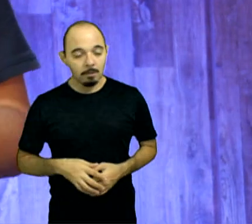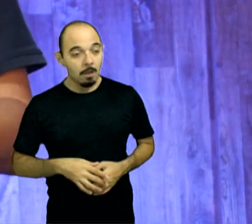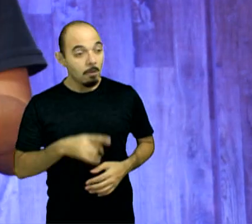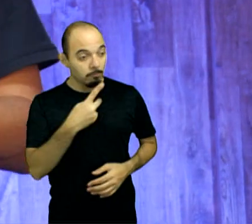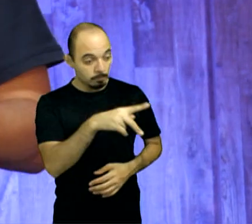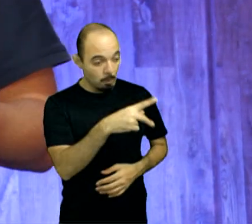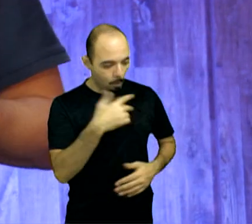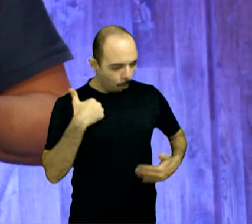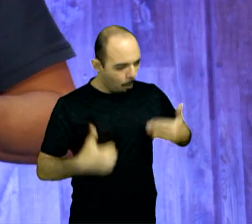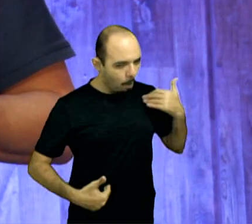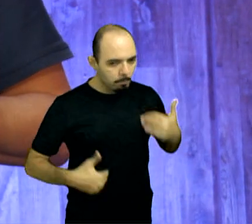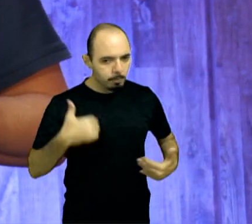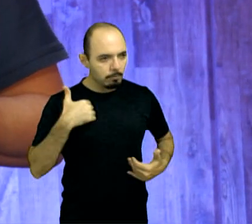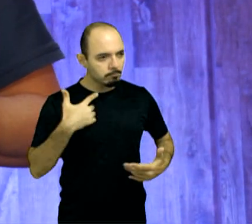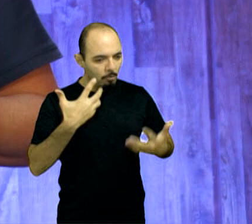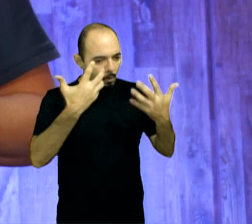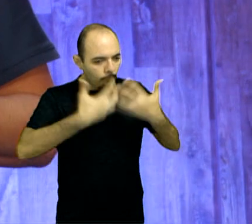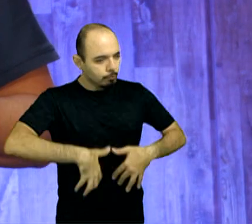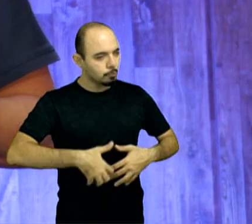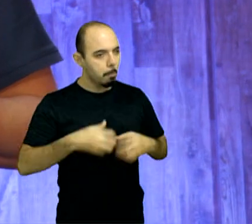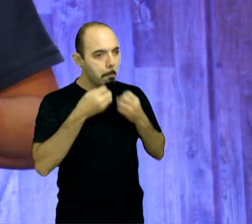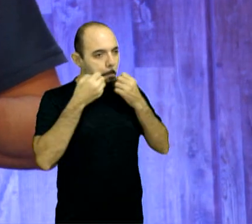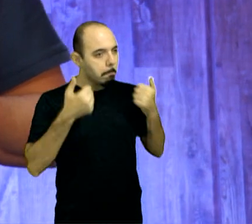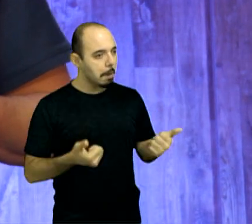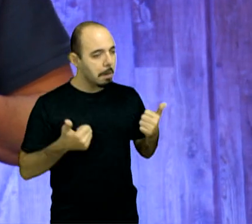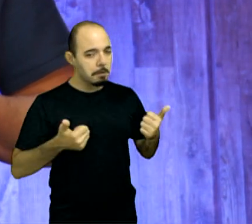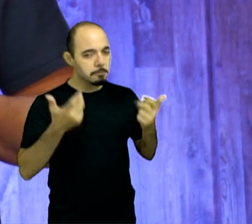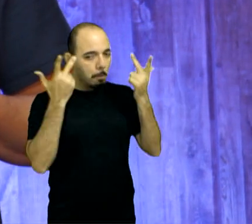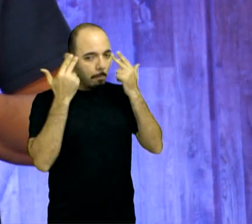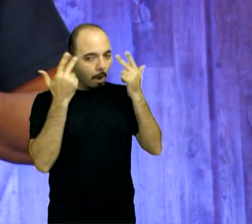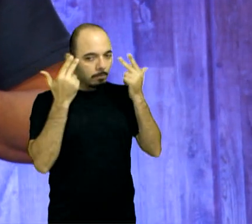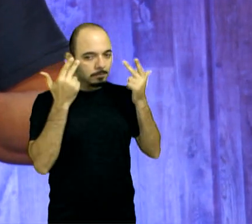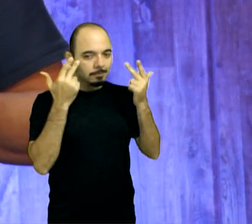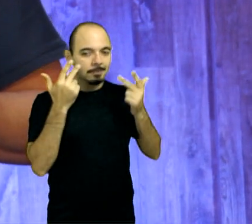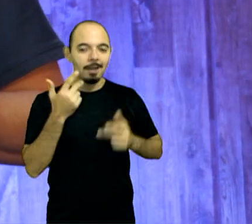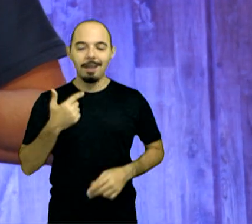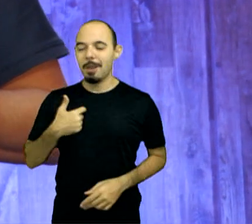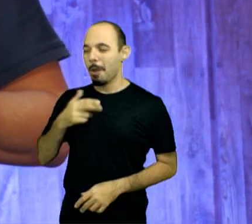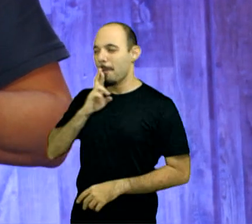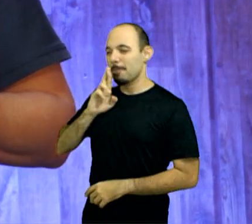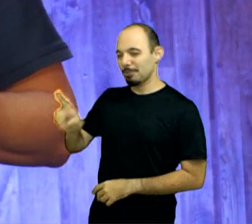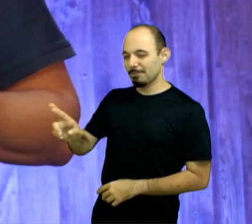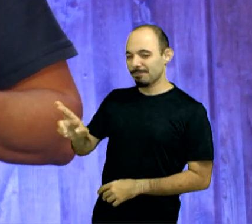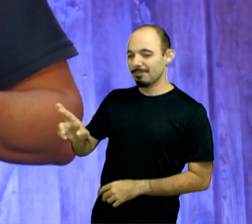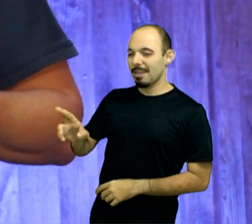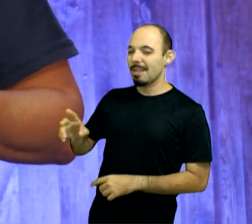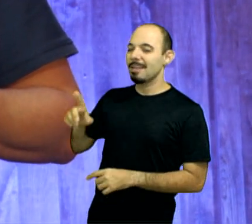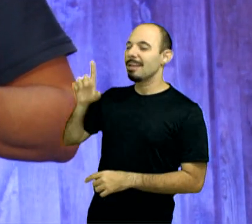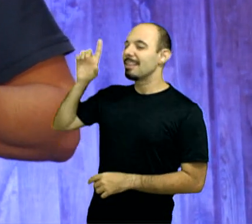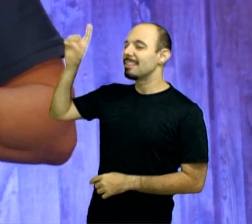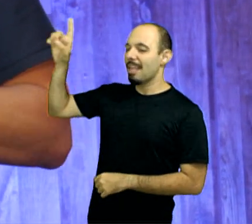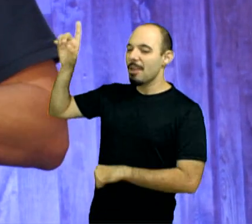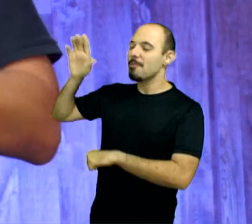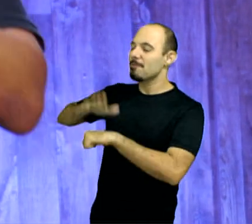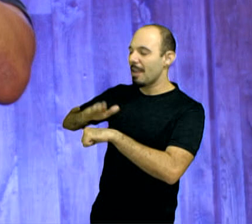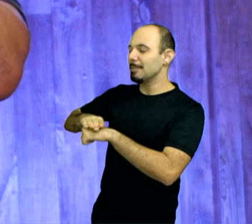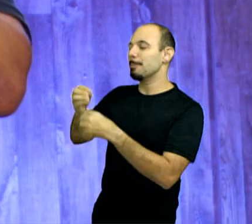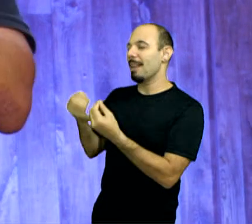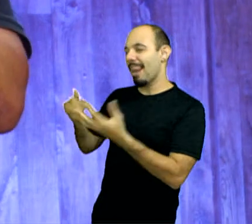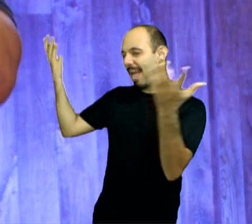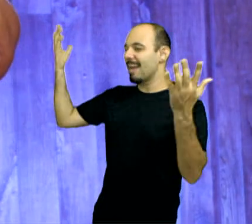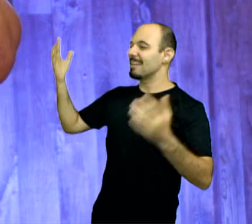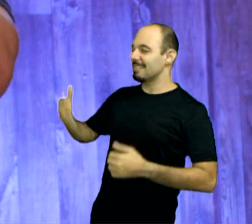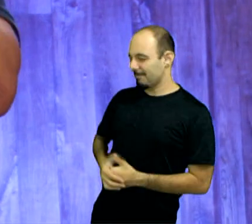você pode acreditar no meu organismo, mas eu acredito em quem fez o meu organismo, né? O milagre foi Deus que fez. Então, ele me mostrou